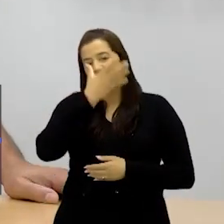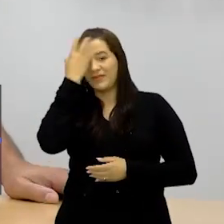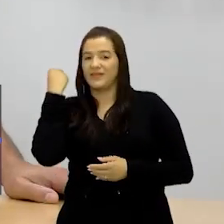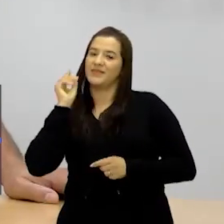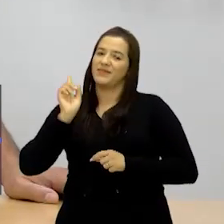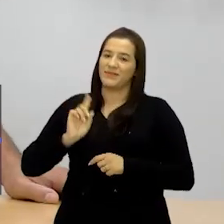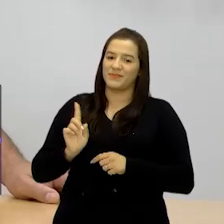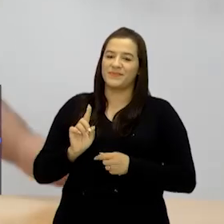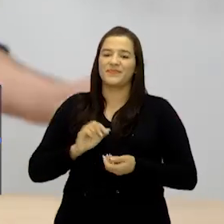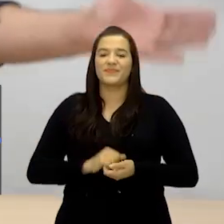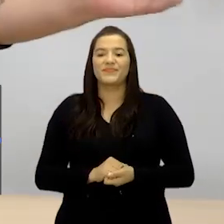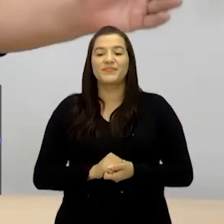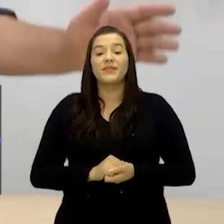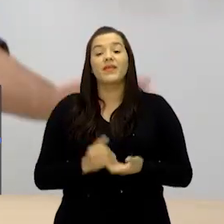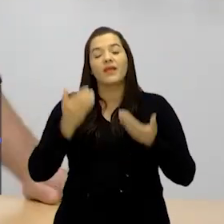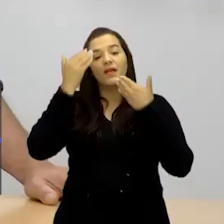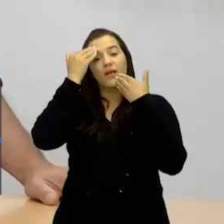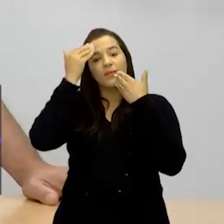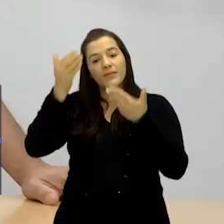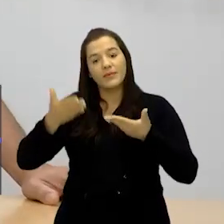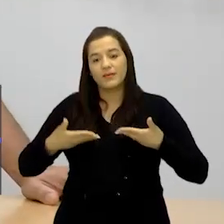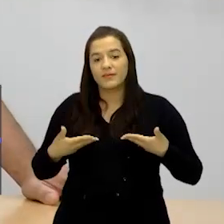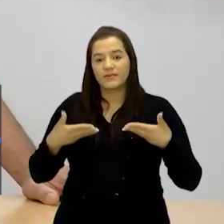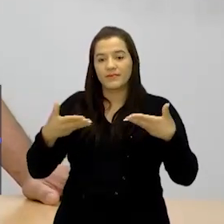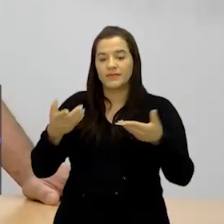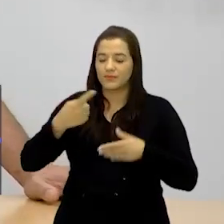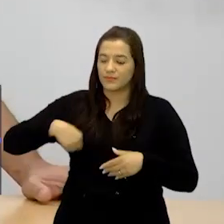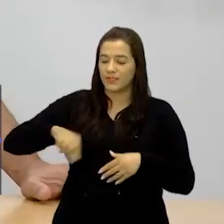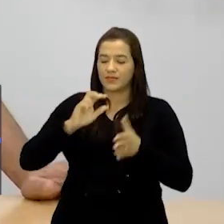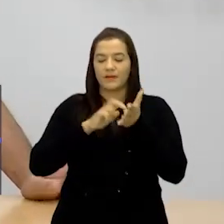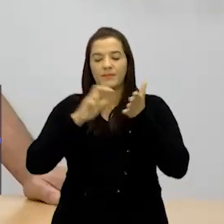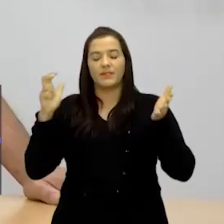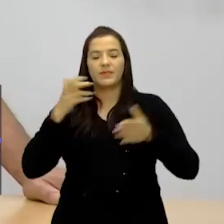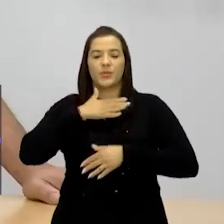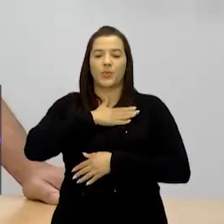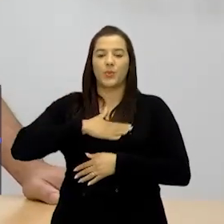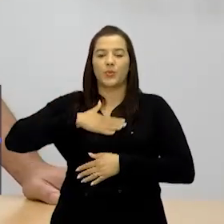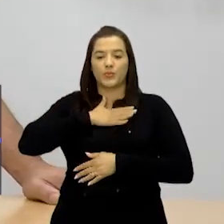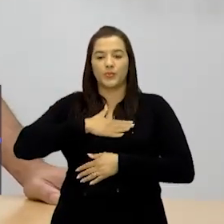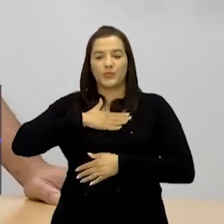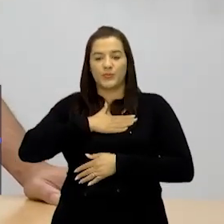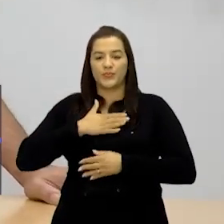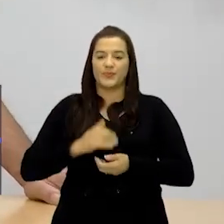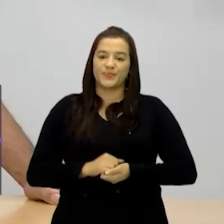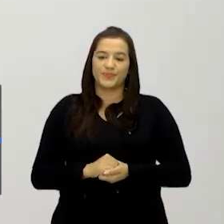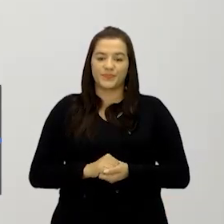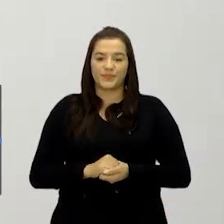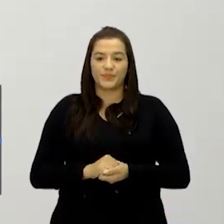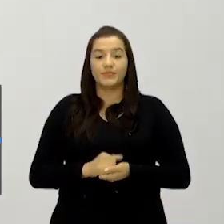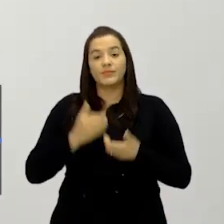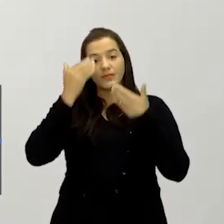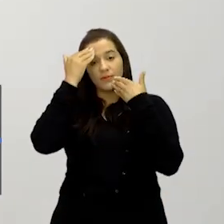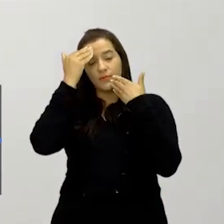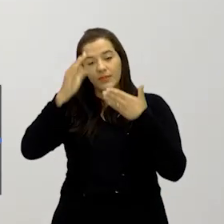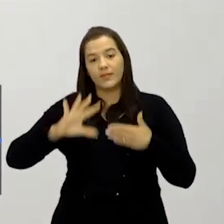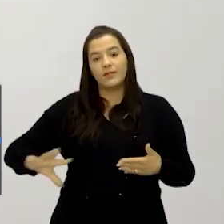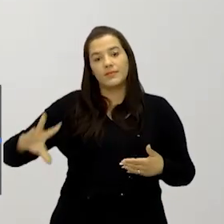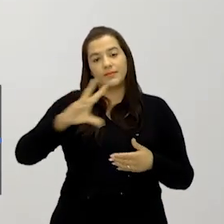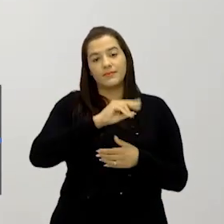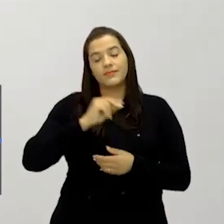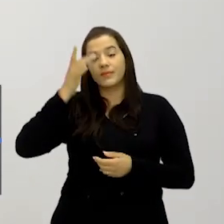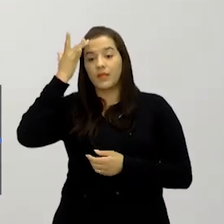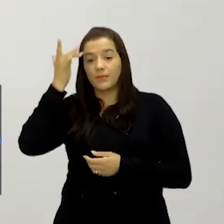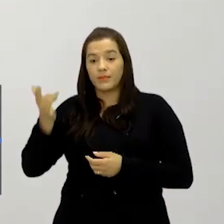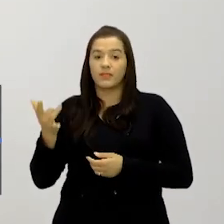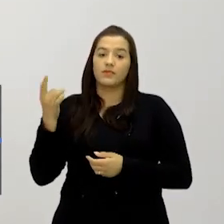deles, não é isso? E obrigado por convidar para essa manhã tão maravilhosa falando de fluxograma. programa aí. Muito bem. Obrigada, pessoal. Amanhã a